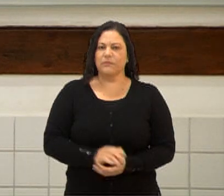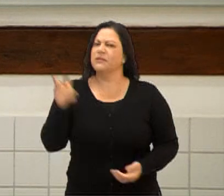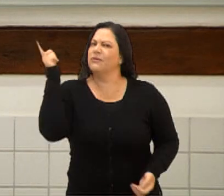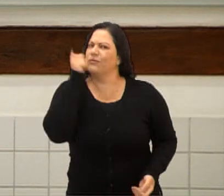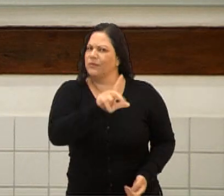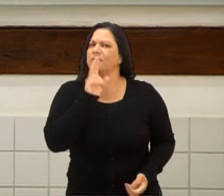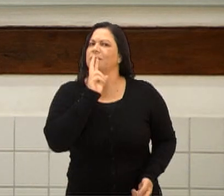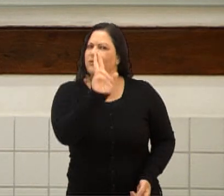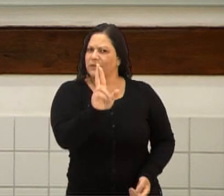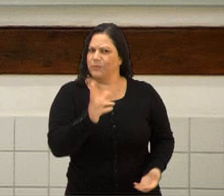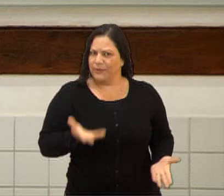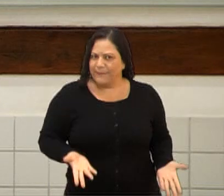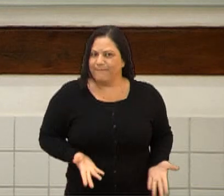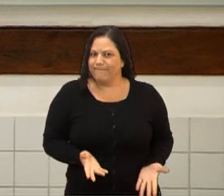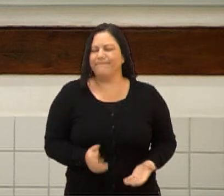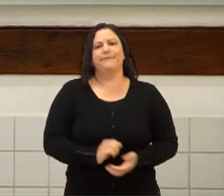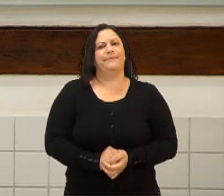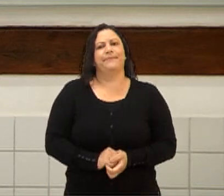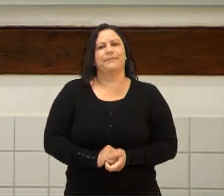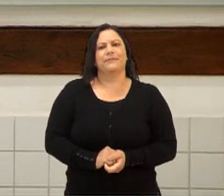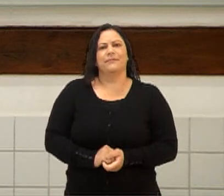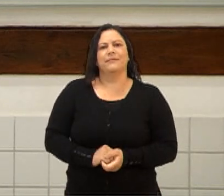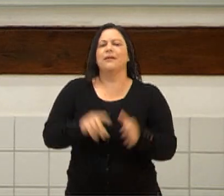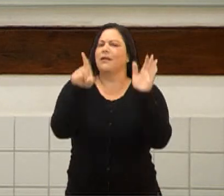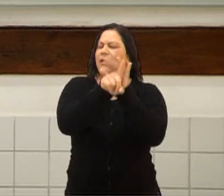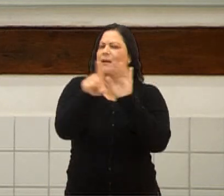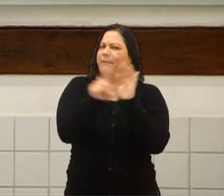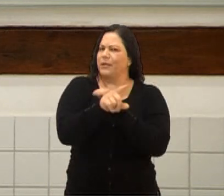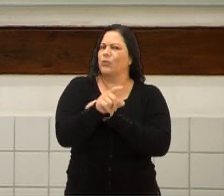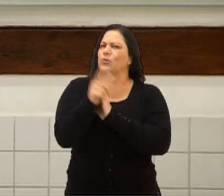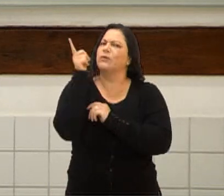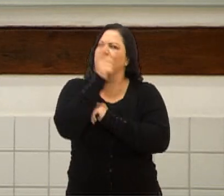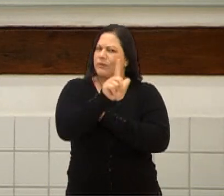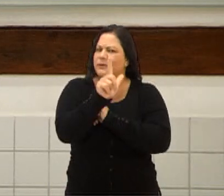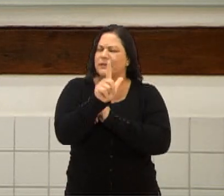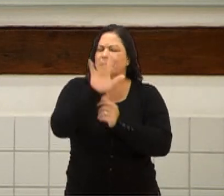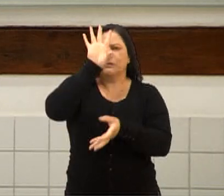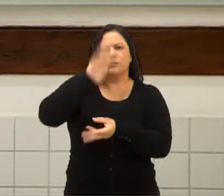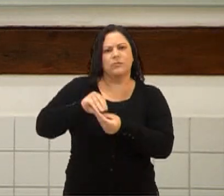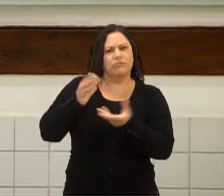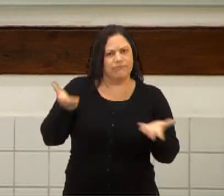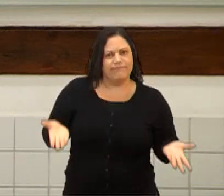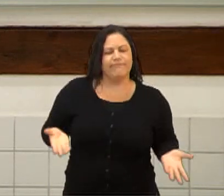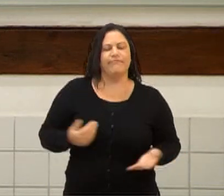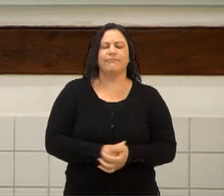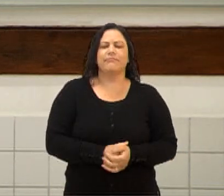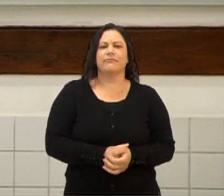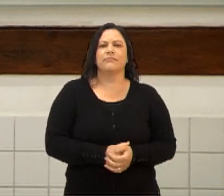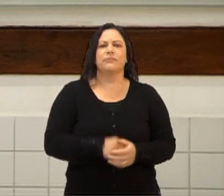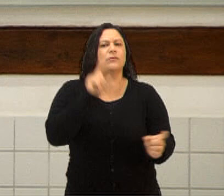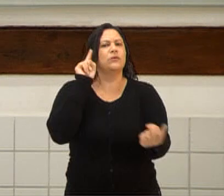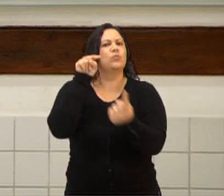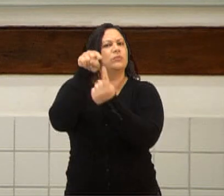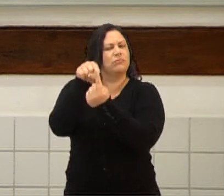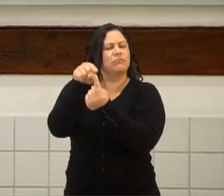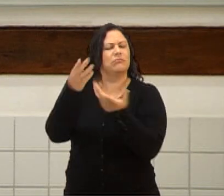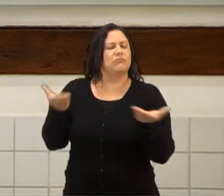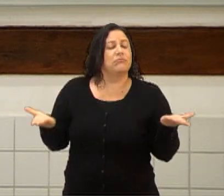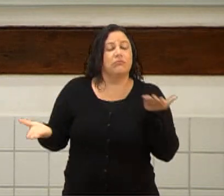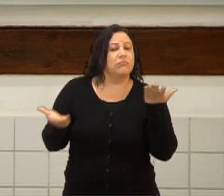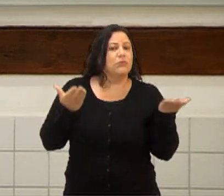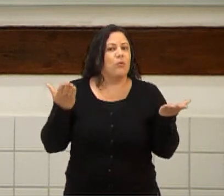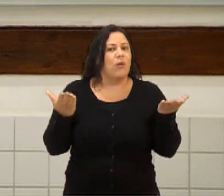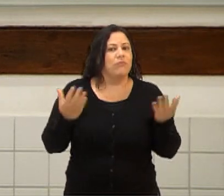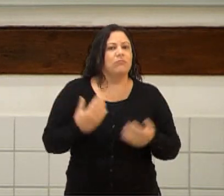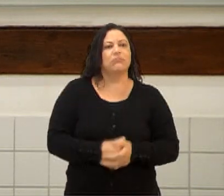Conseguiram fazer o exercício, ou melhor, a questão, conseguiram resolver, chegaram a uma das alternativas. Gente,